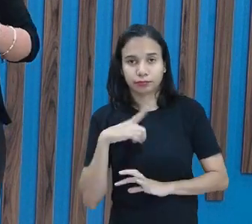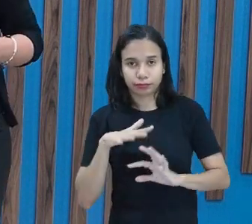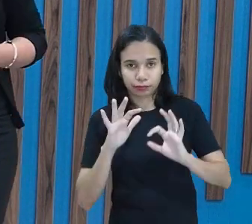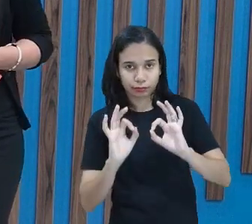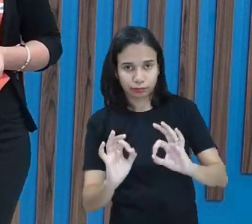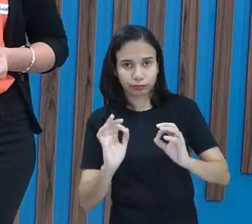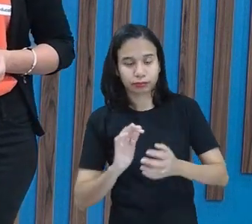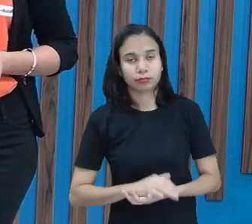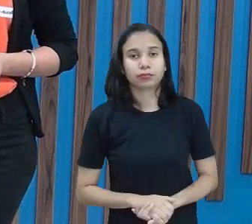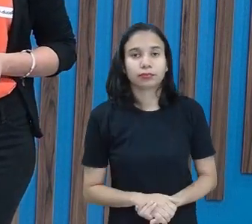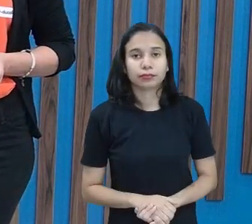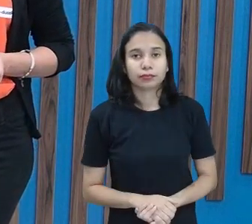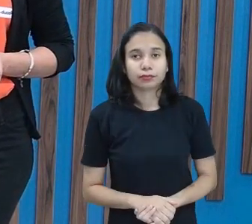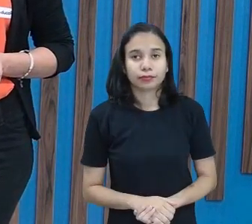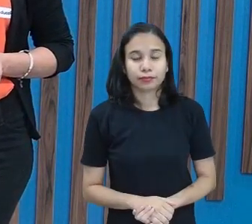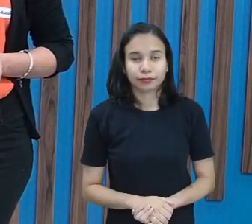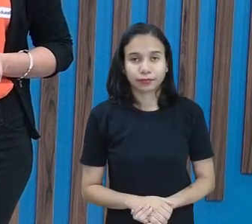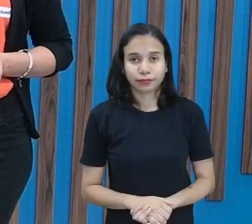tá?